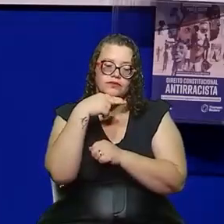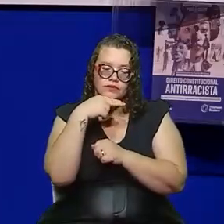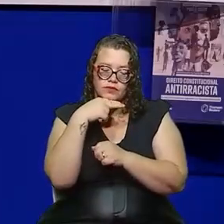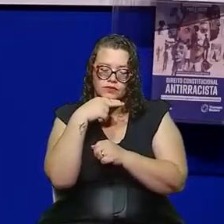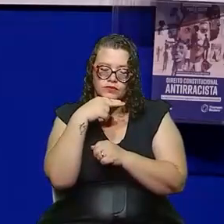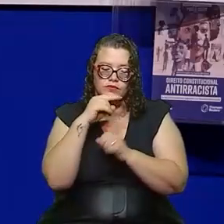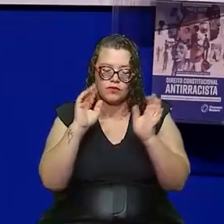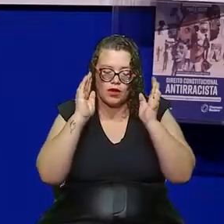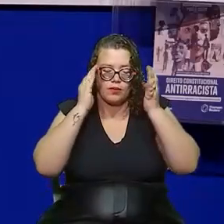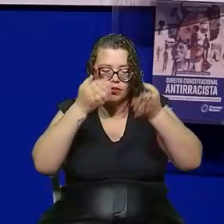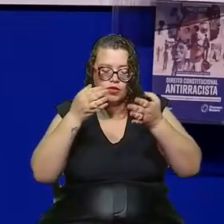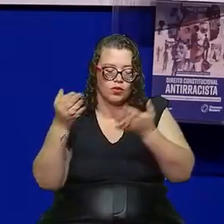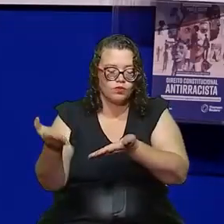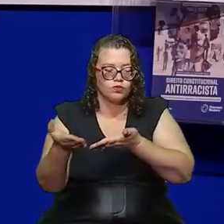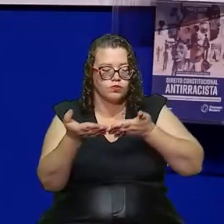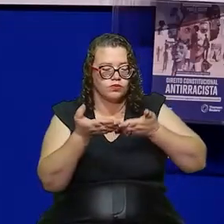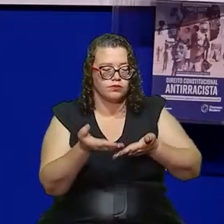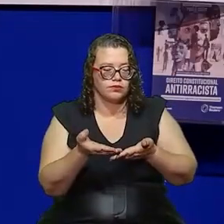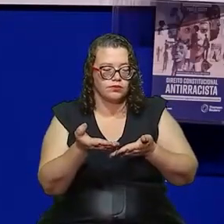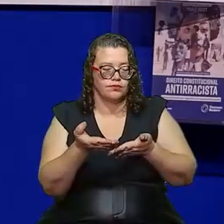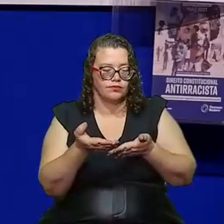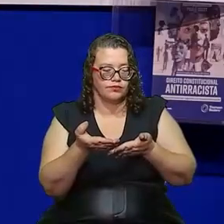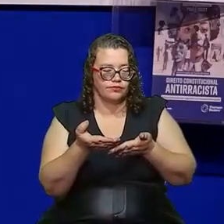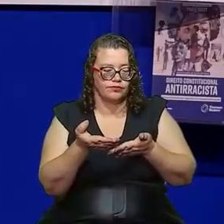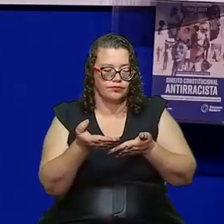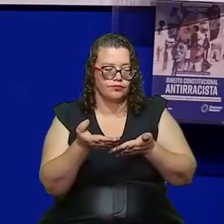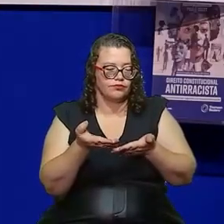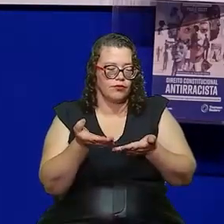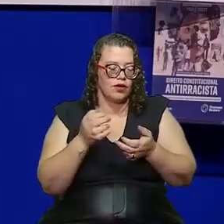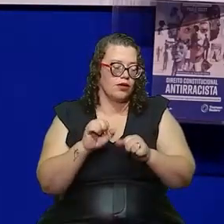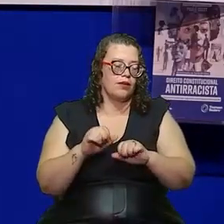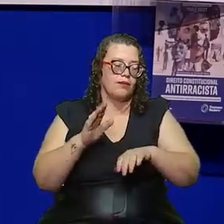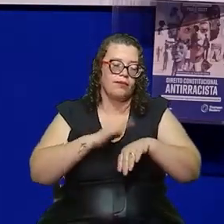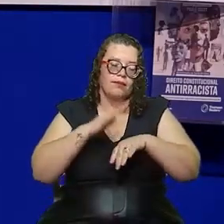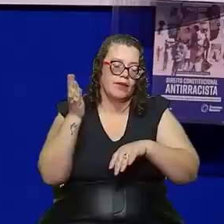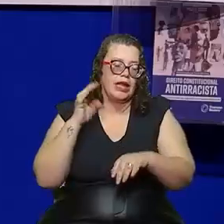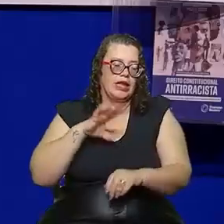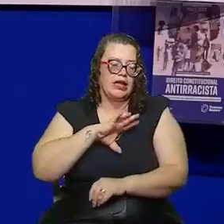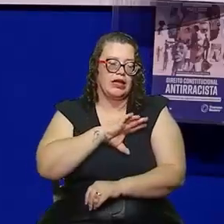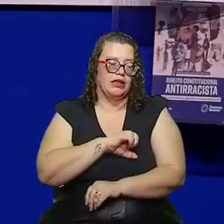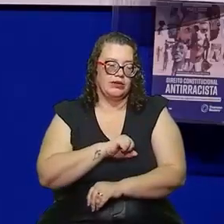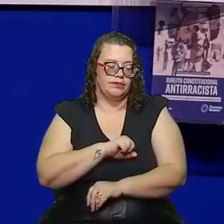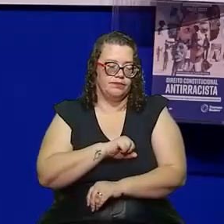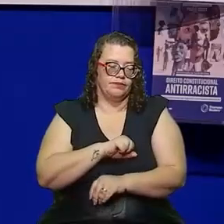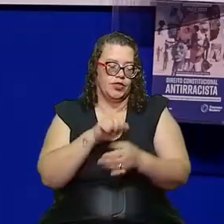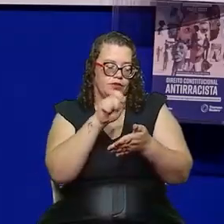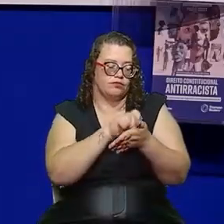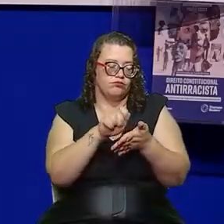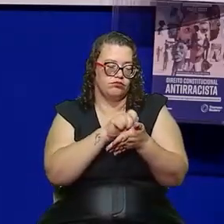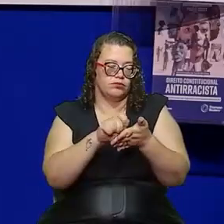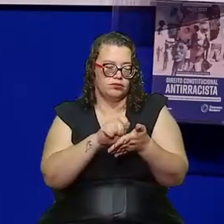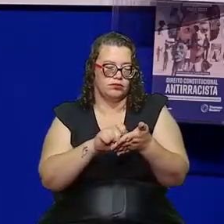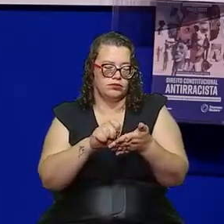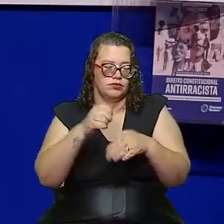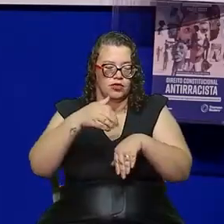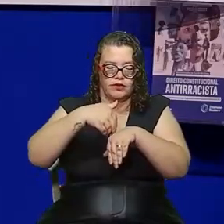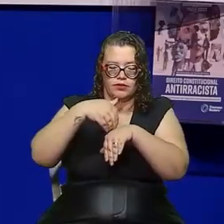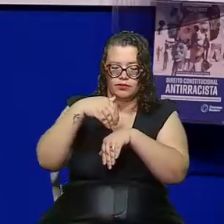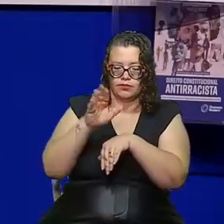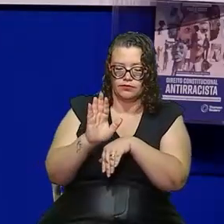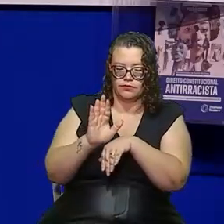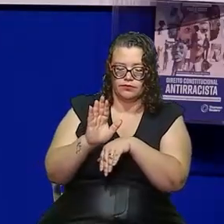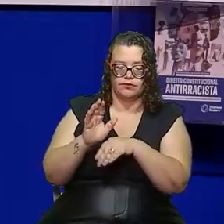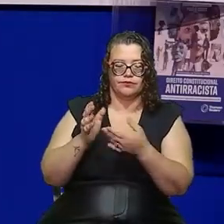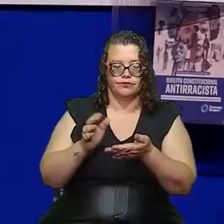recebe de quem a gente mais ama e que é escritor e que vai embora um